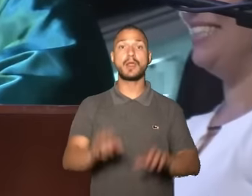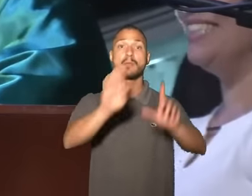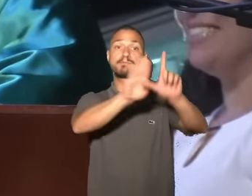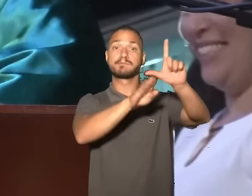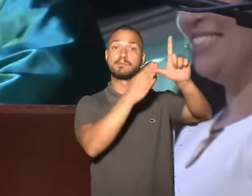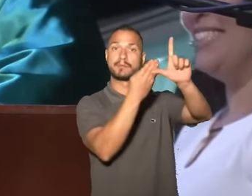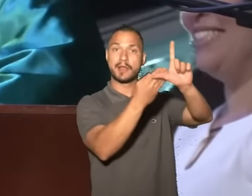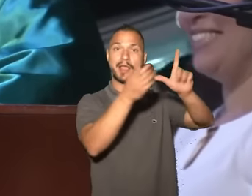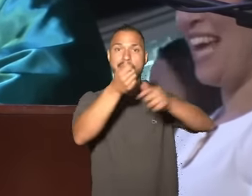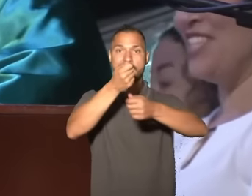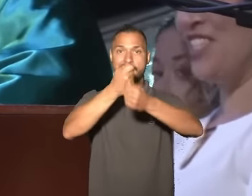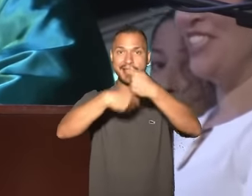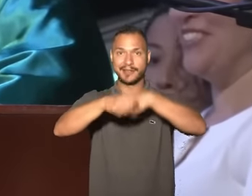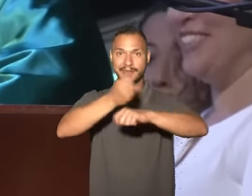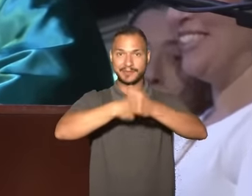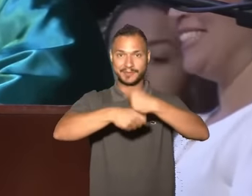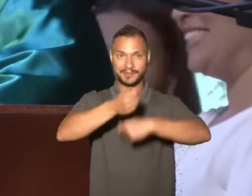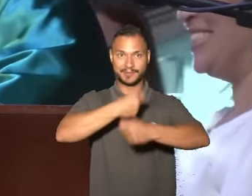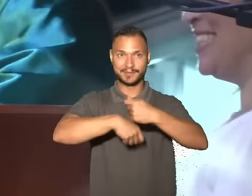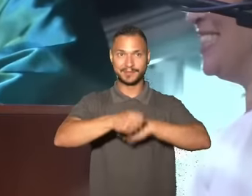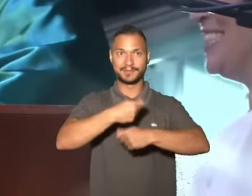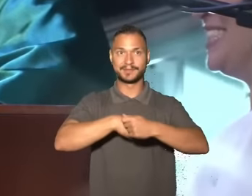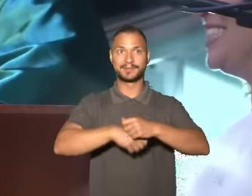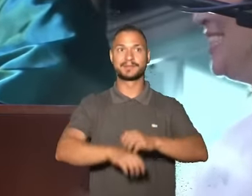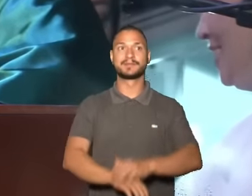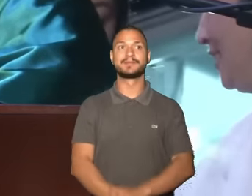bacharéis em Administração,